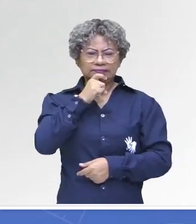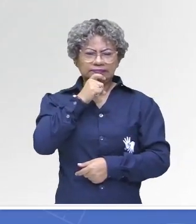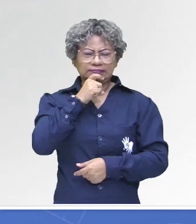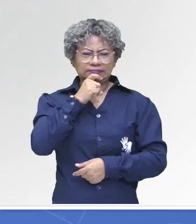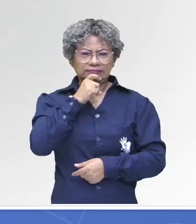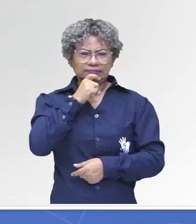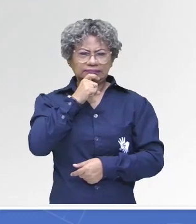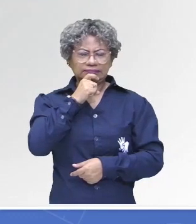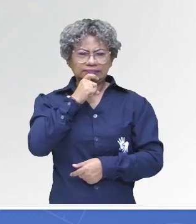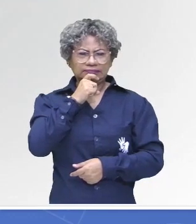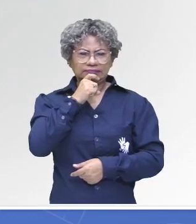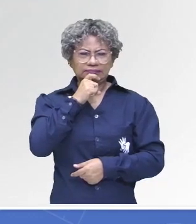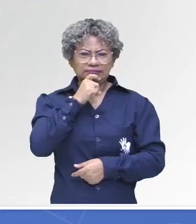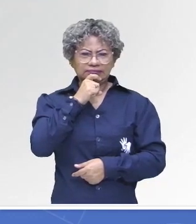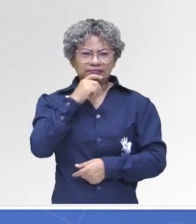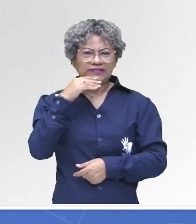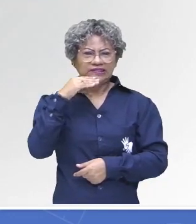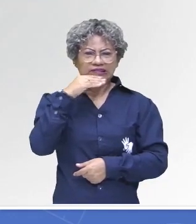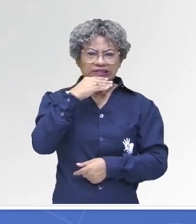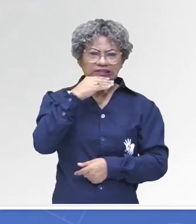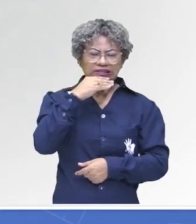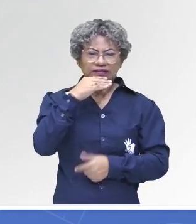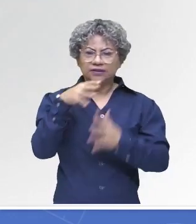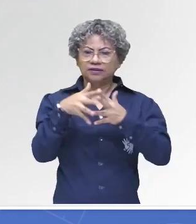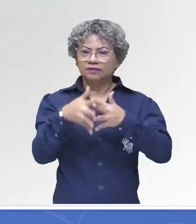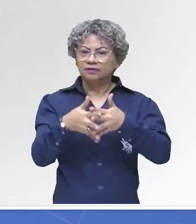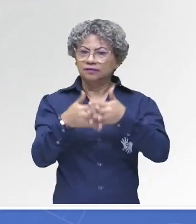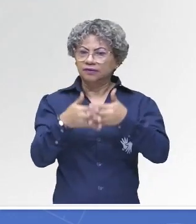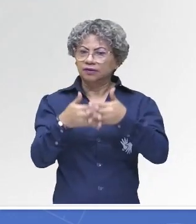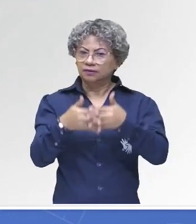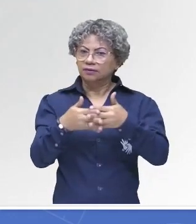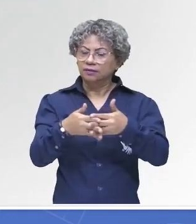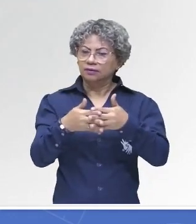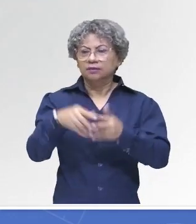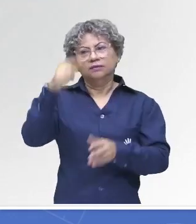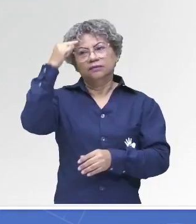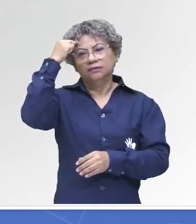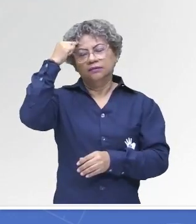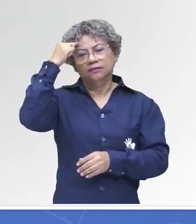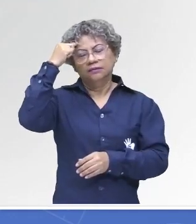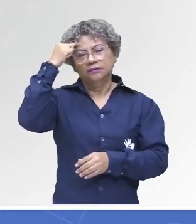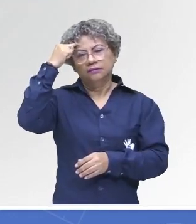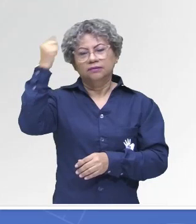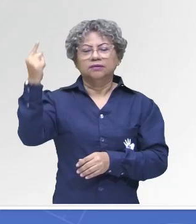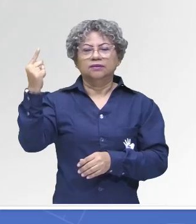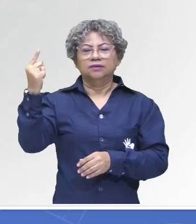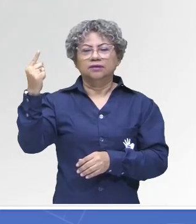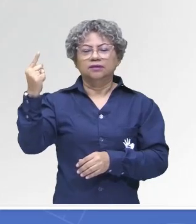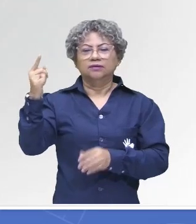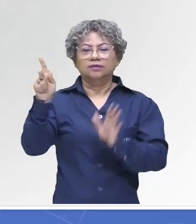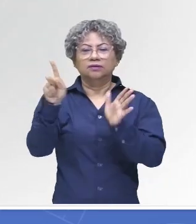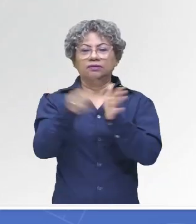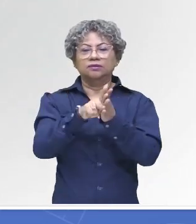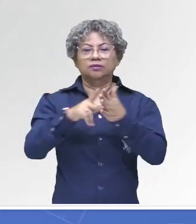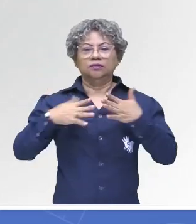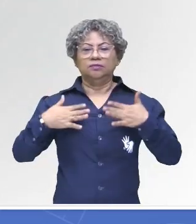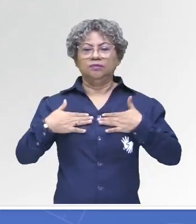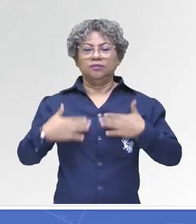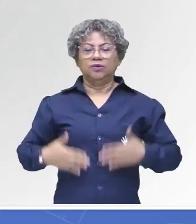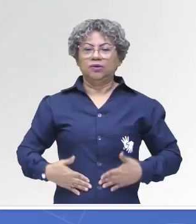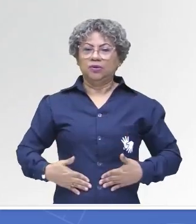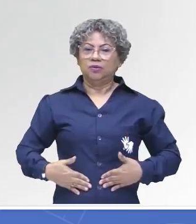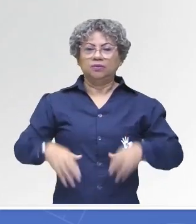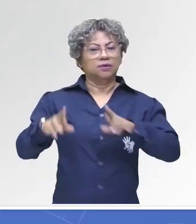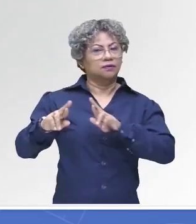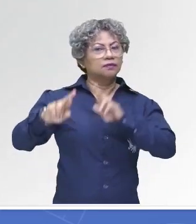seja, você associa a ideia de temperatura à ideia da sua sensação térmica, tá certo? Sensação